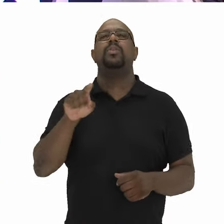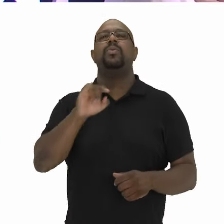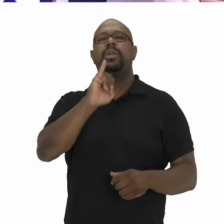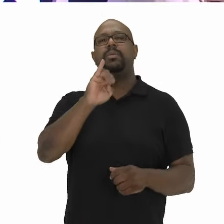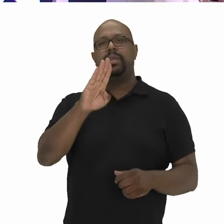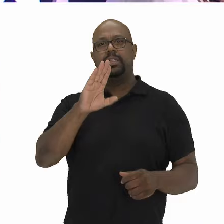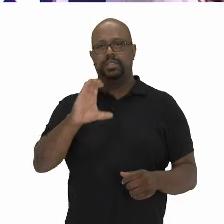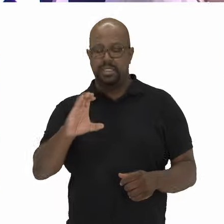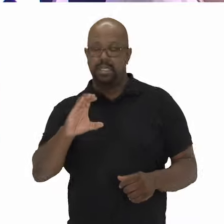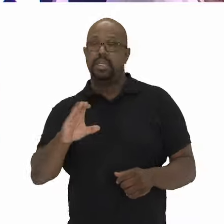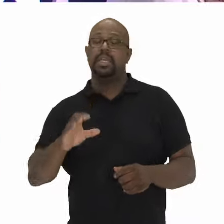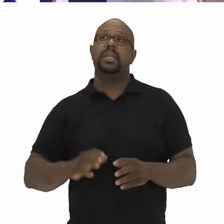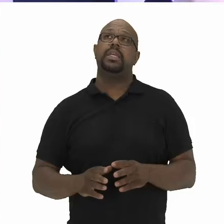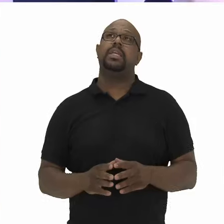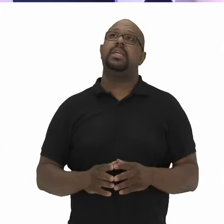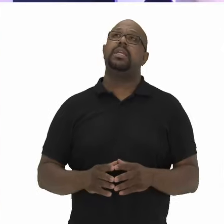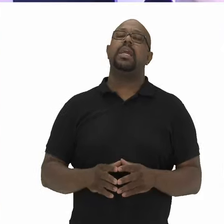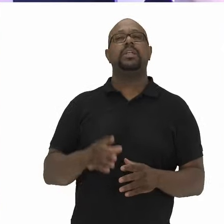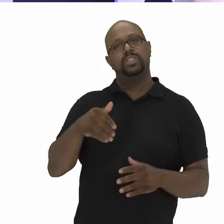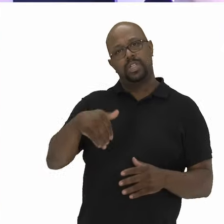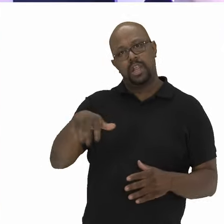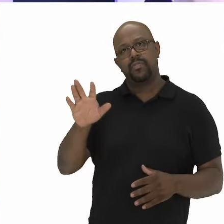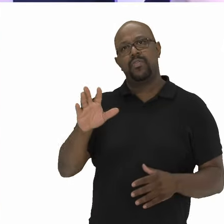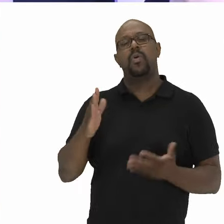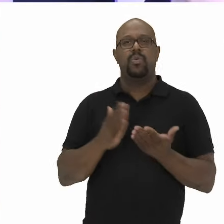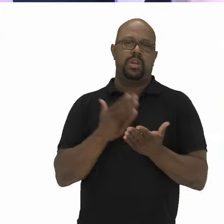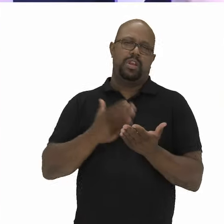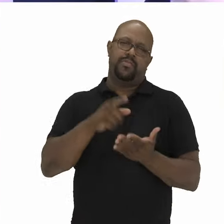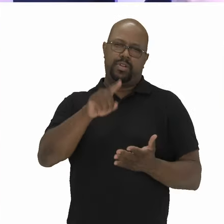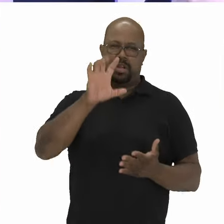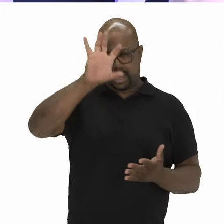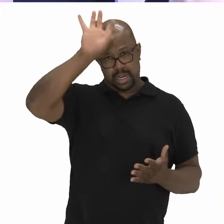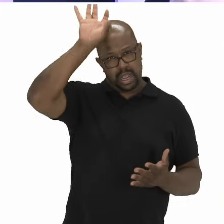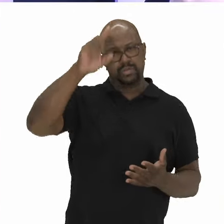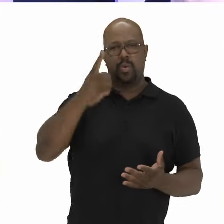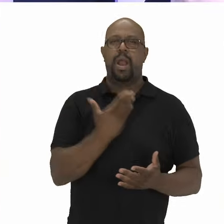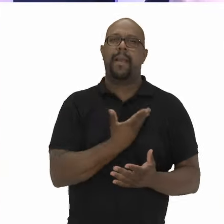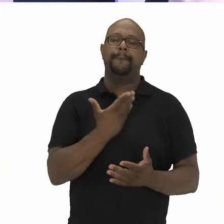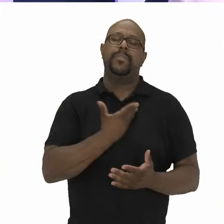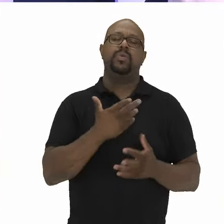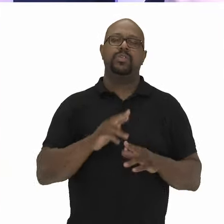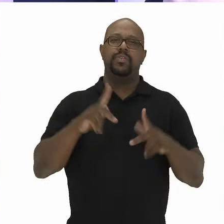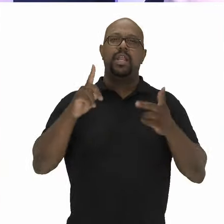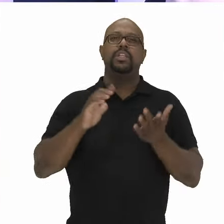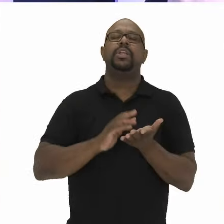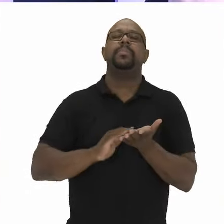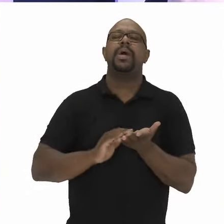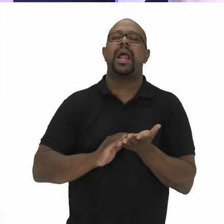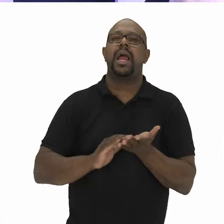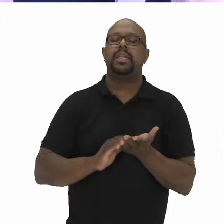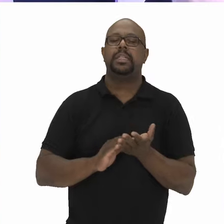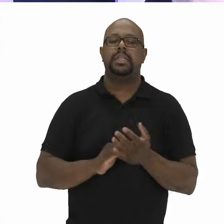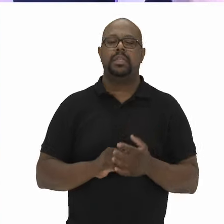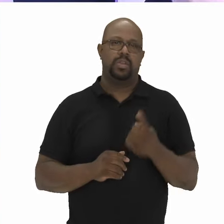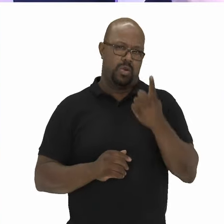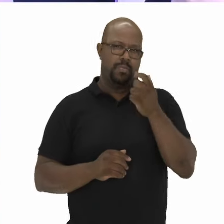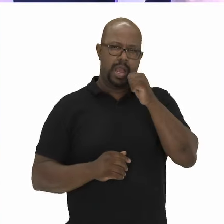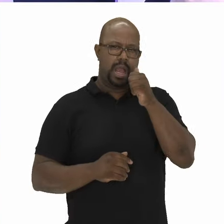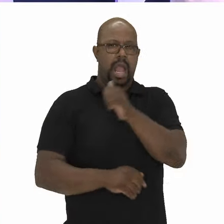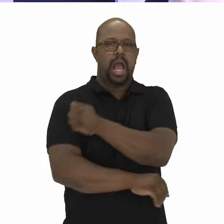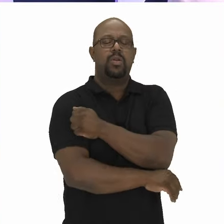no no Instituto Benjamin constan e a gente levou o livro da Cláudia um amigo diferente em Braile